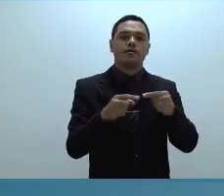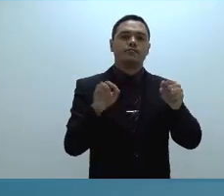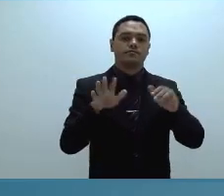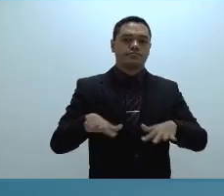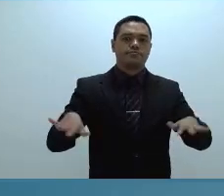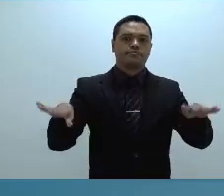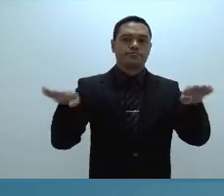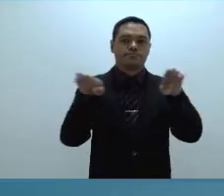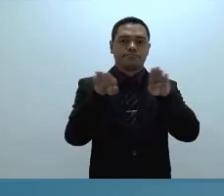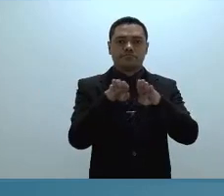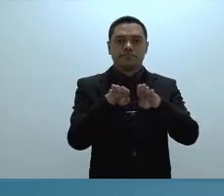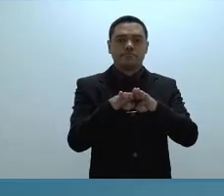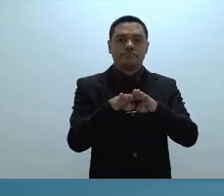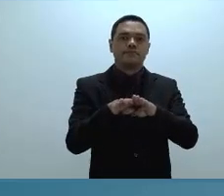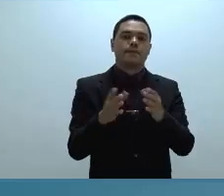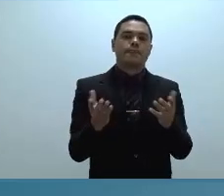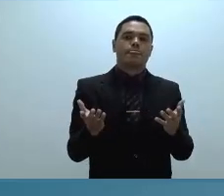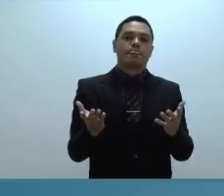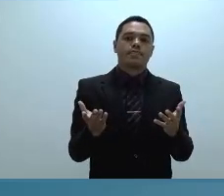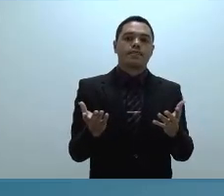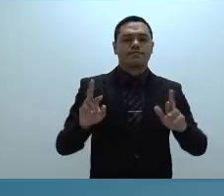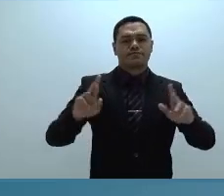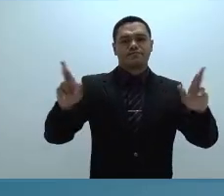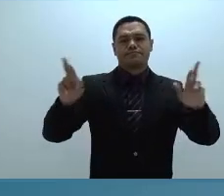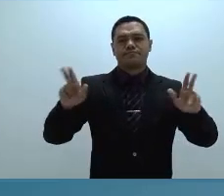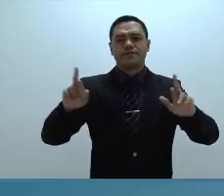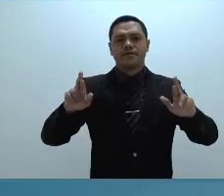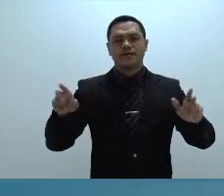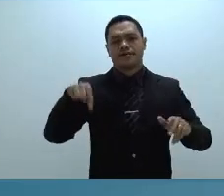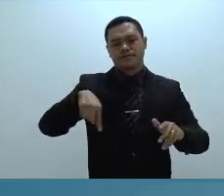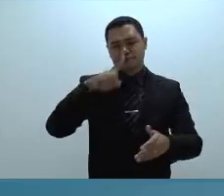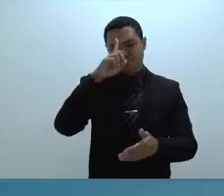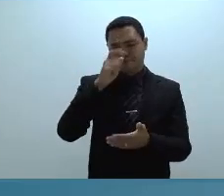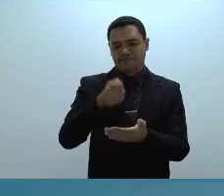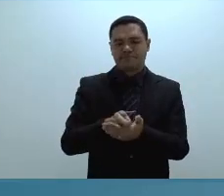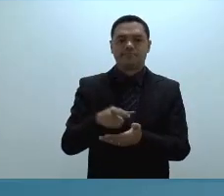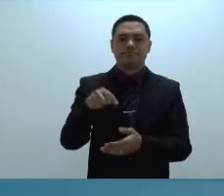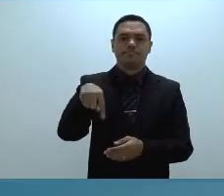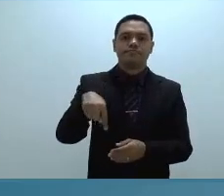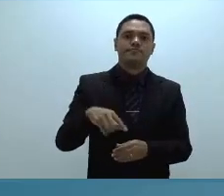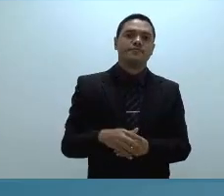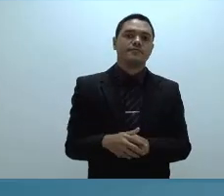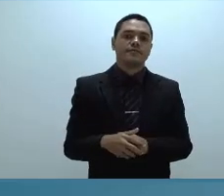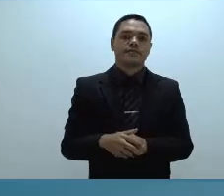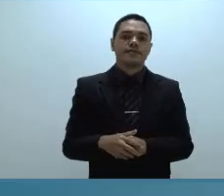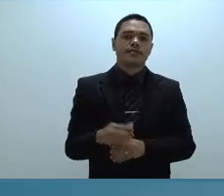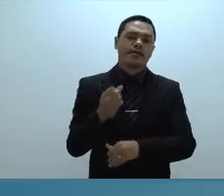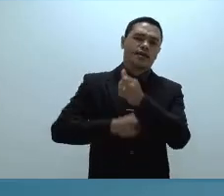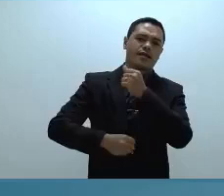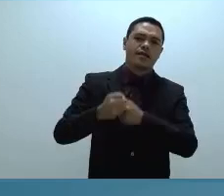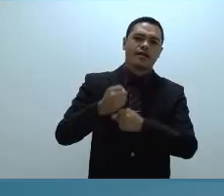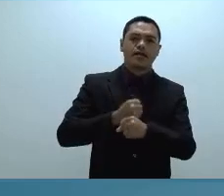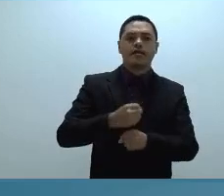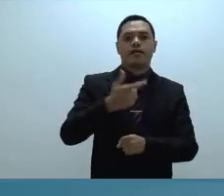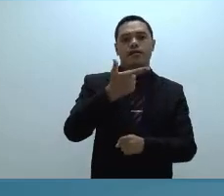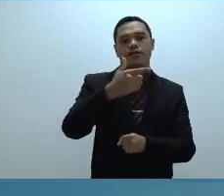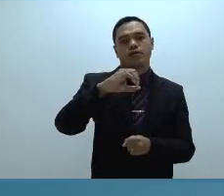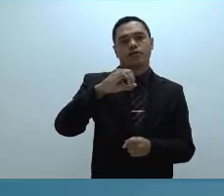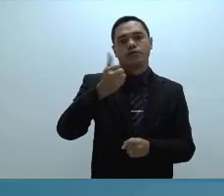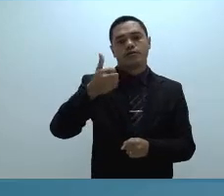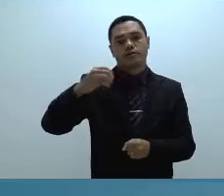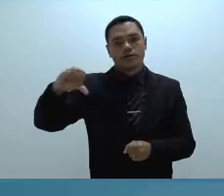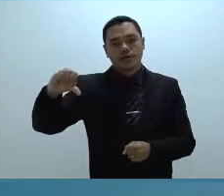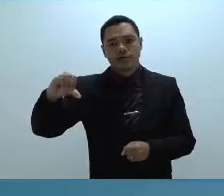dos autos. É diferente do que foi assentado neste tribunal. Desde 2009, há julgados da